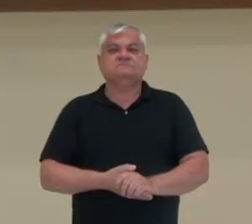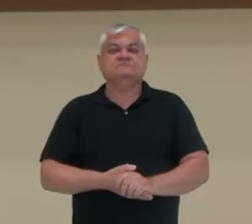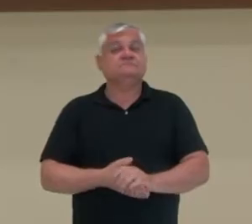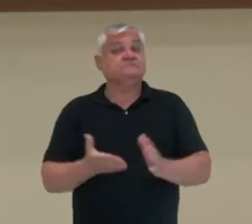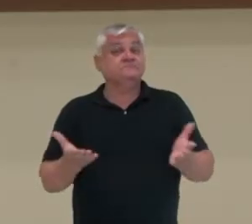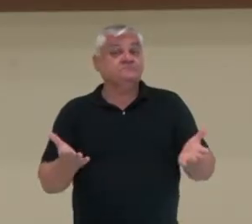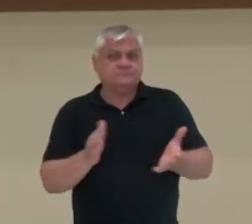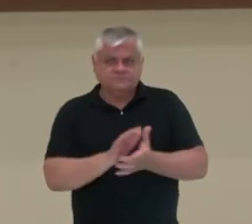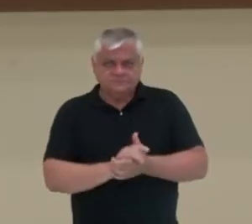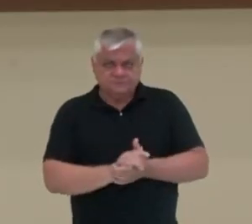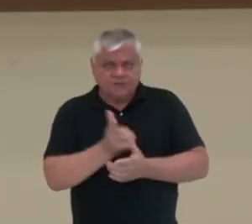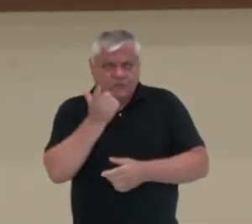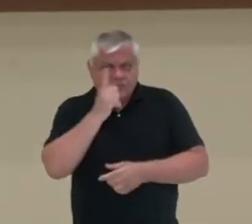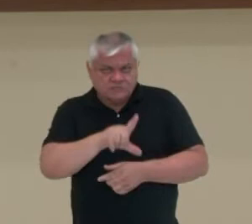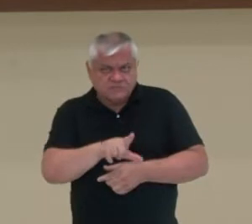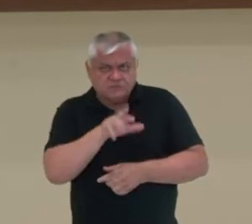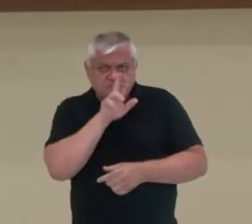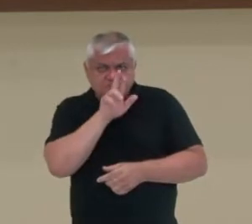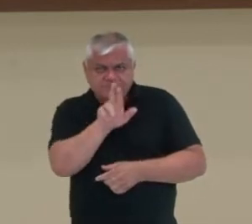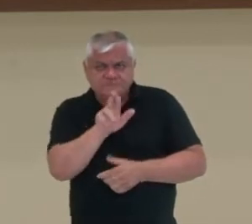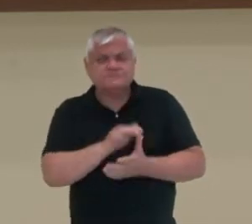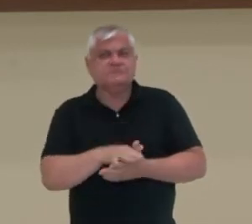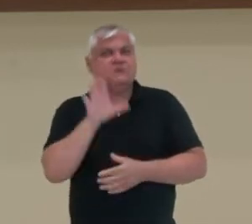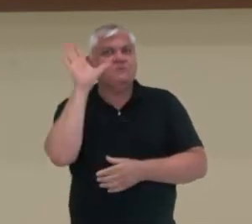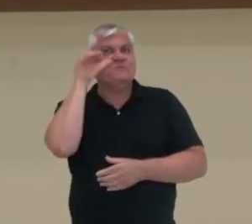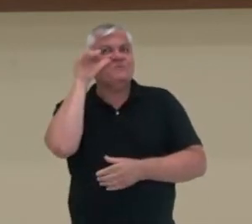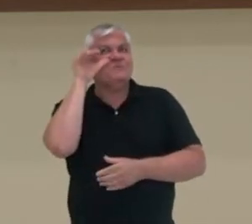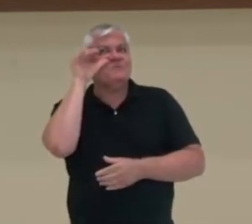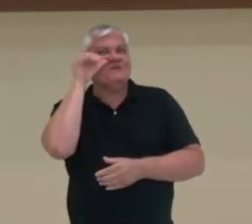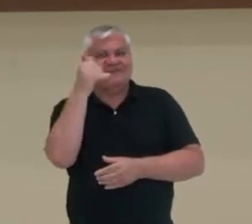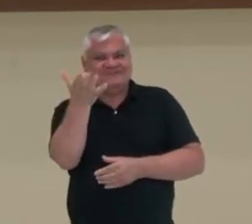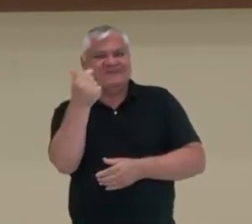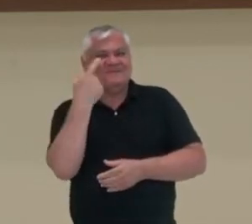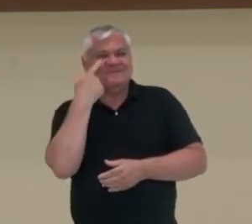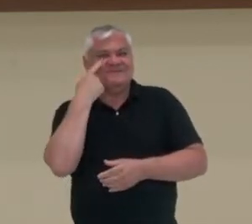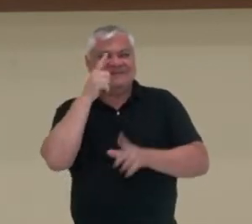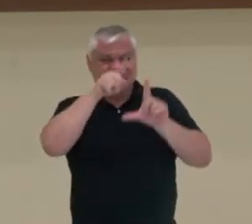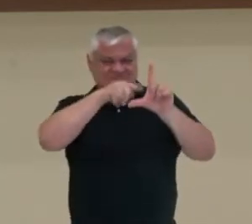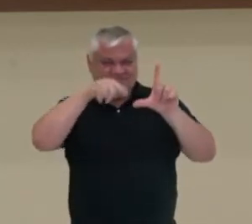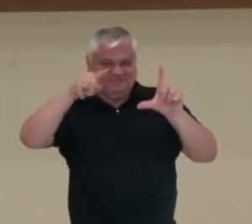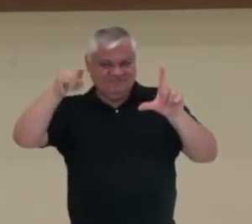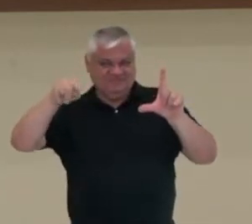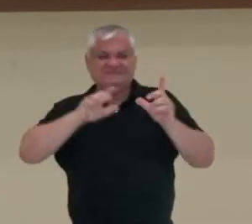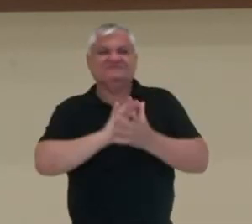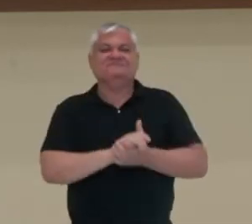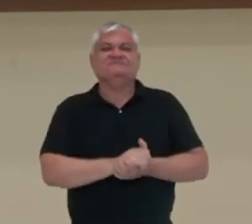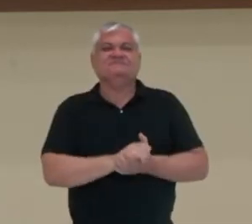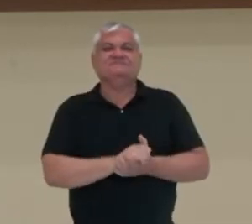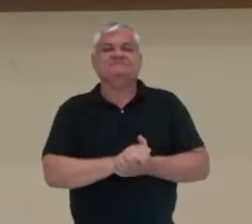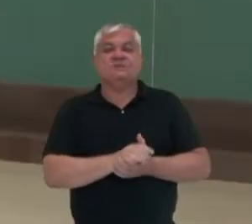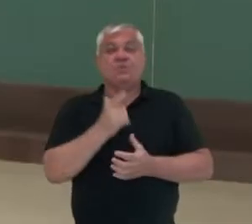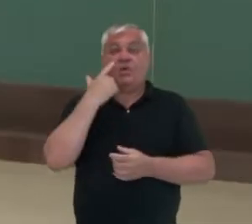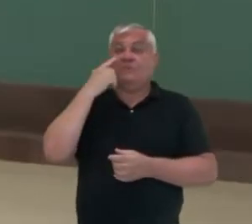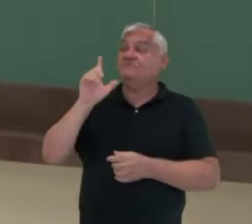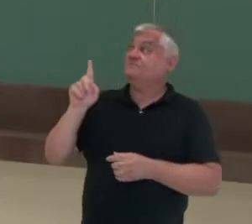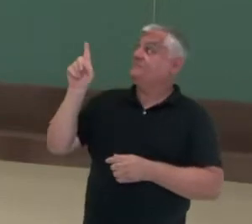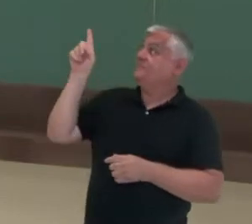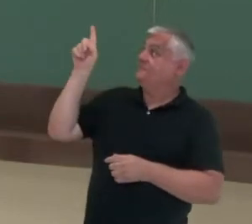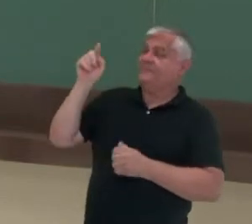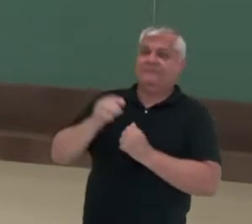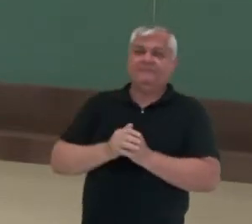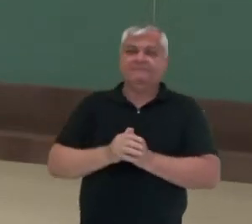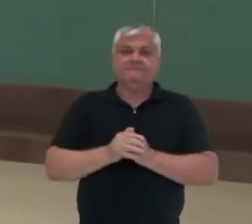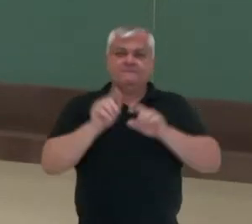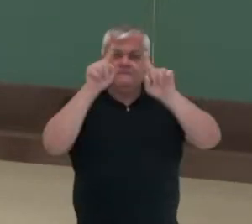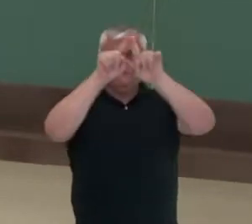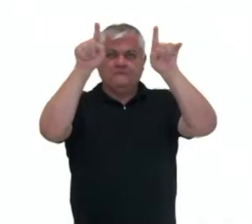E aí, pessoal, já conseguiram responder? Tô curiosa, hein? Então, vamos analisar esse gráfico aqui comigo? Olha só. Então aqui nós temos o gráfico